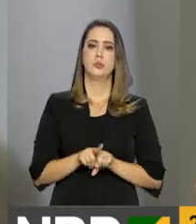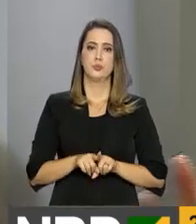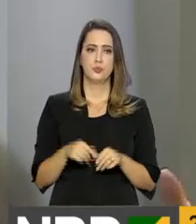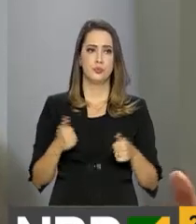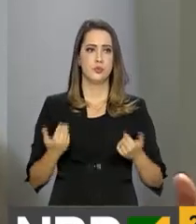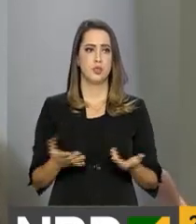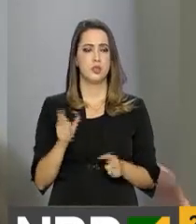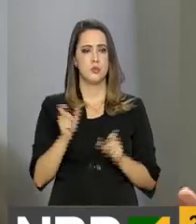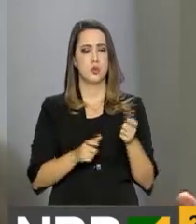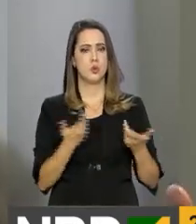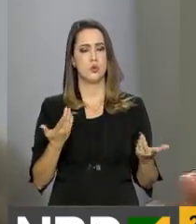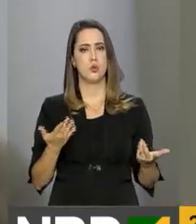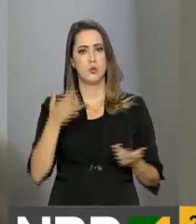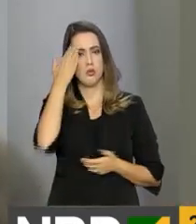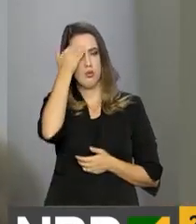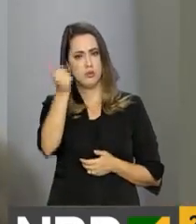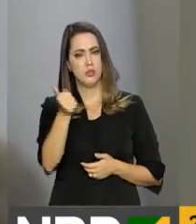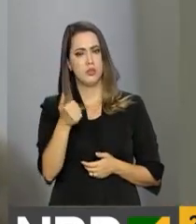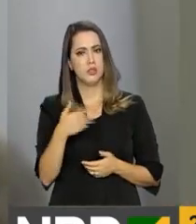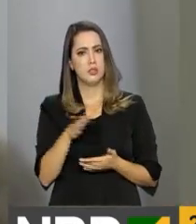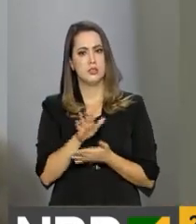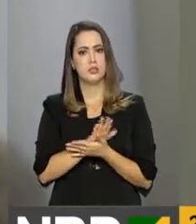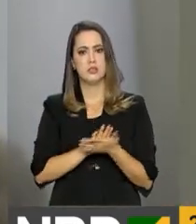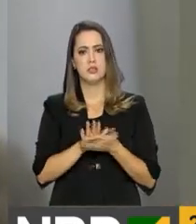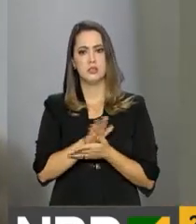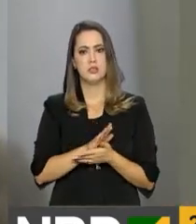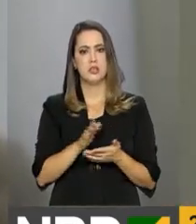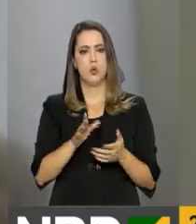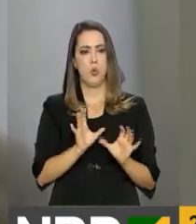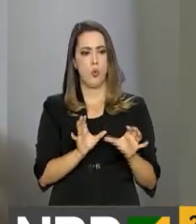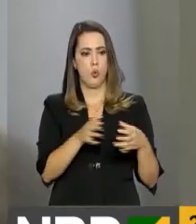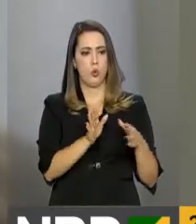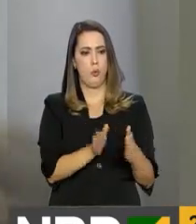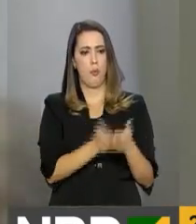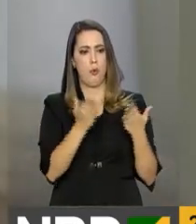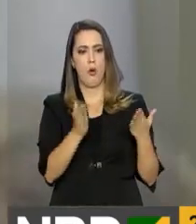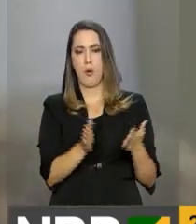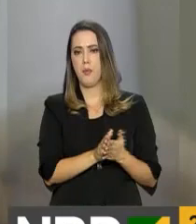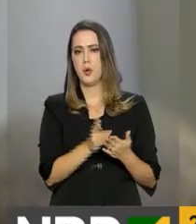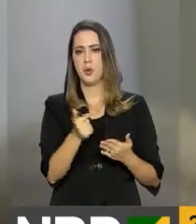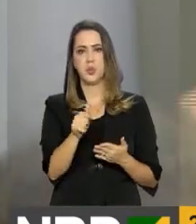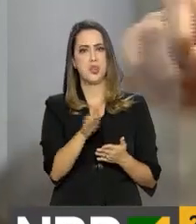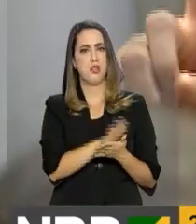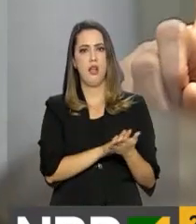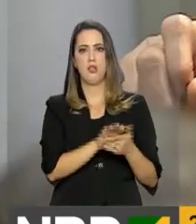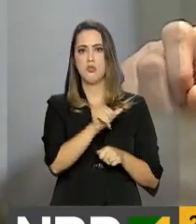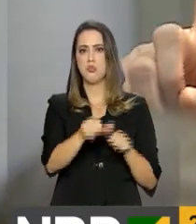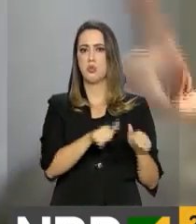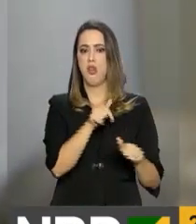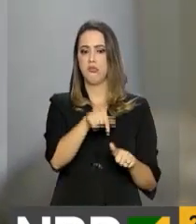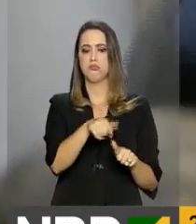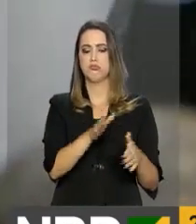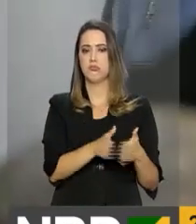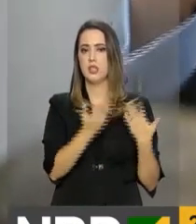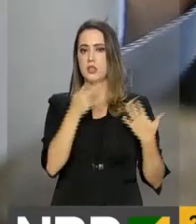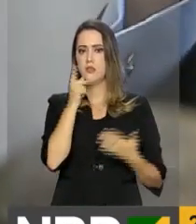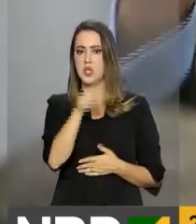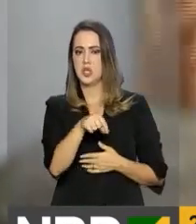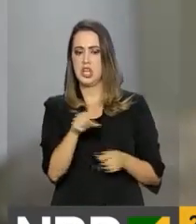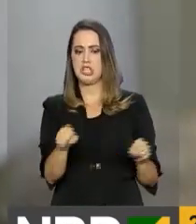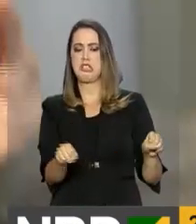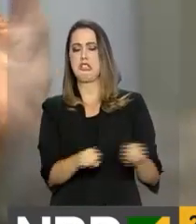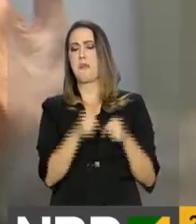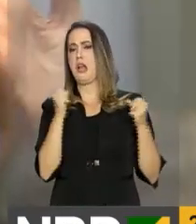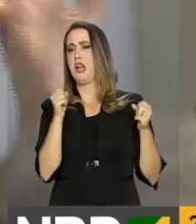mais carentes, que não seriam minimamente atingidos por essa reforma, a ideia de que a reforma ia acabar com a